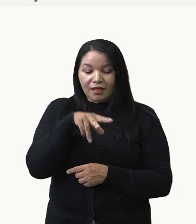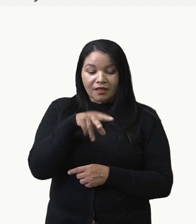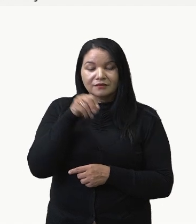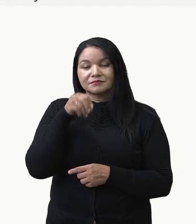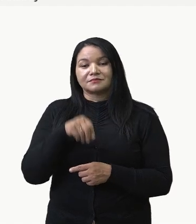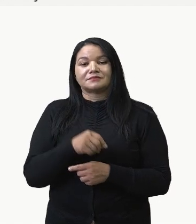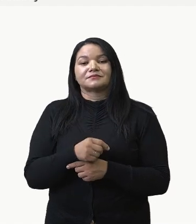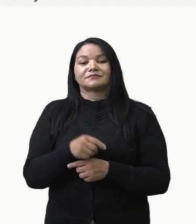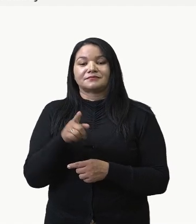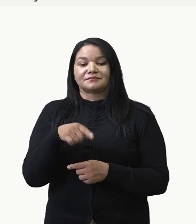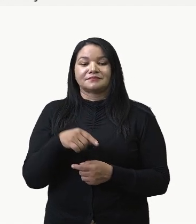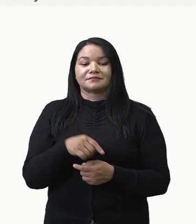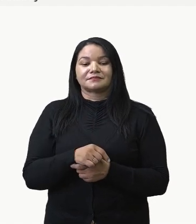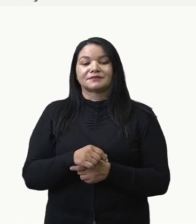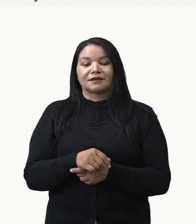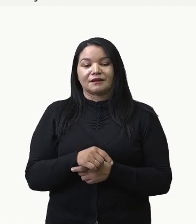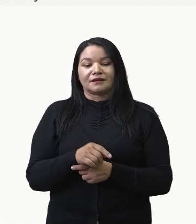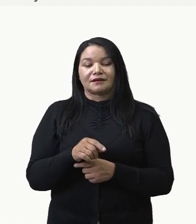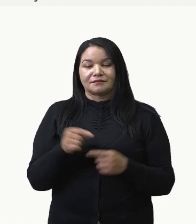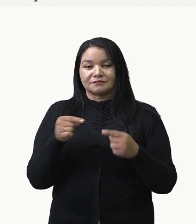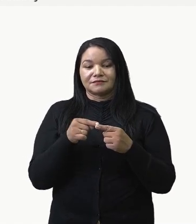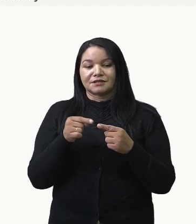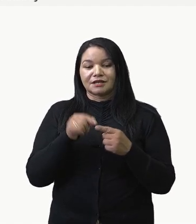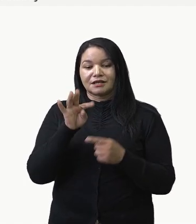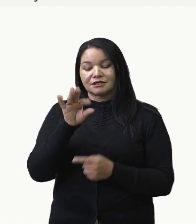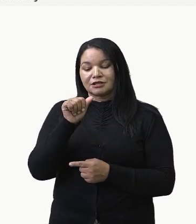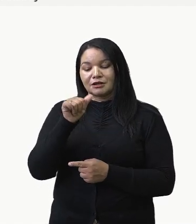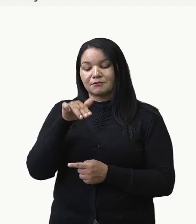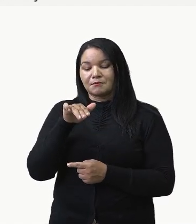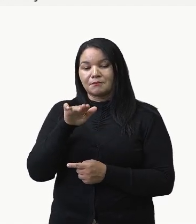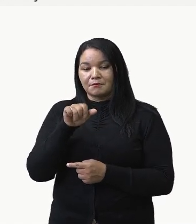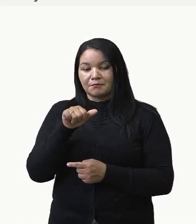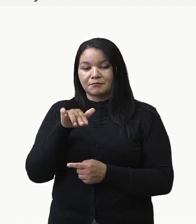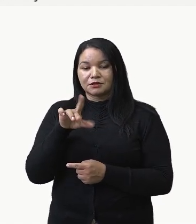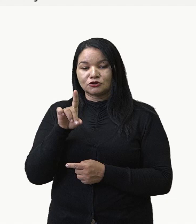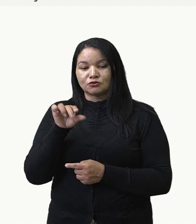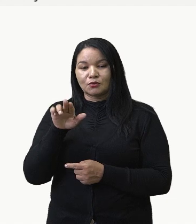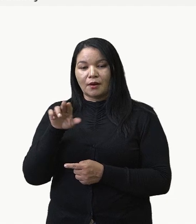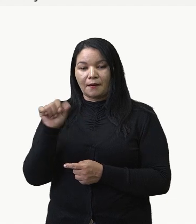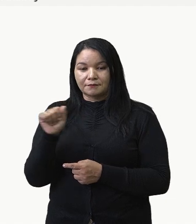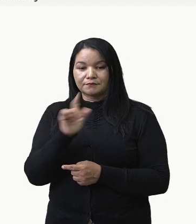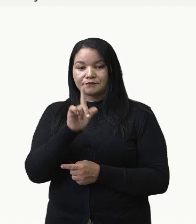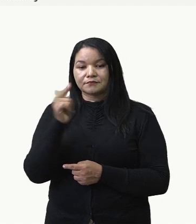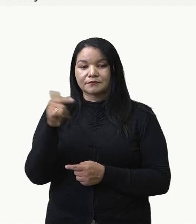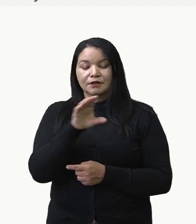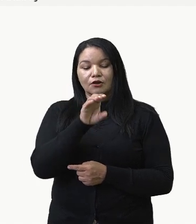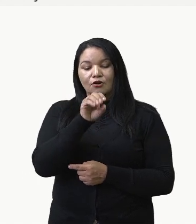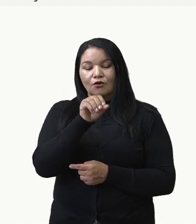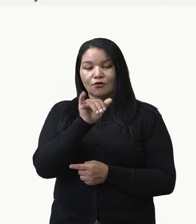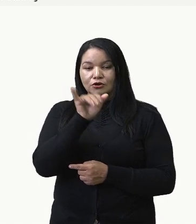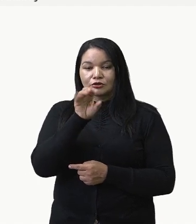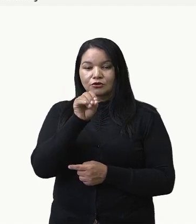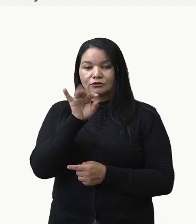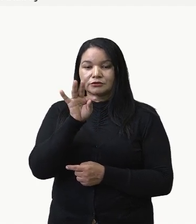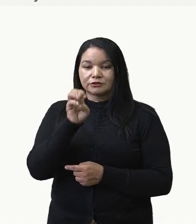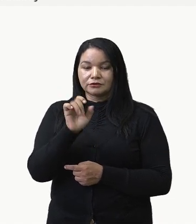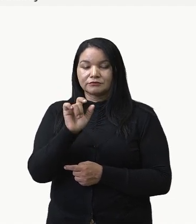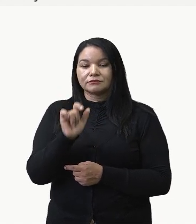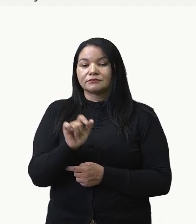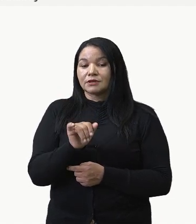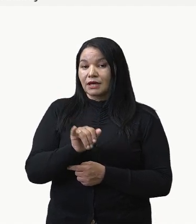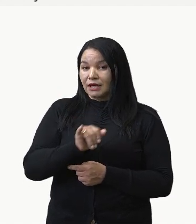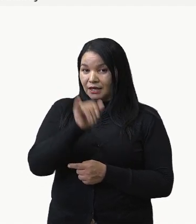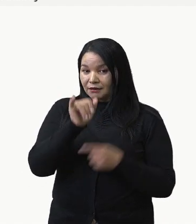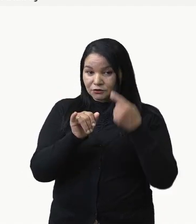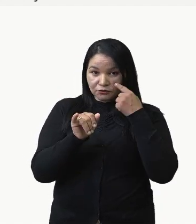tamandar no espanhol osso Formigueiro coote ou Coiote o Y né